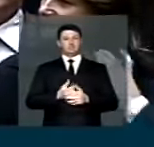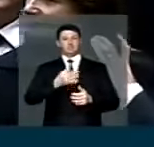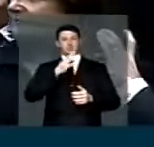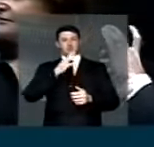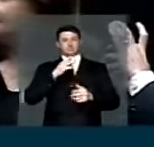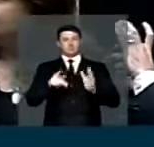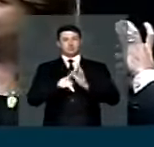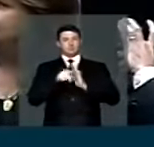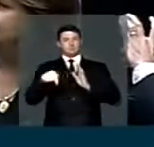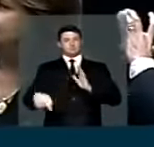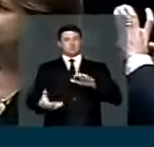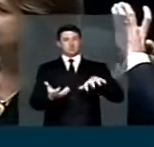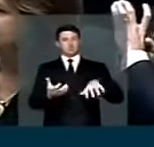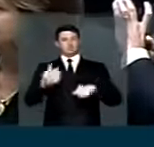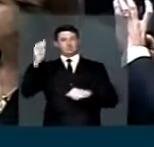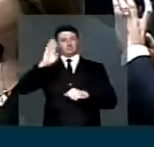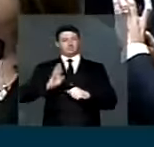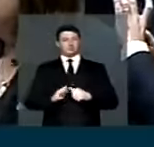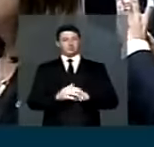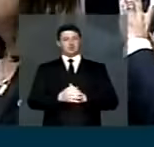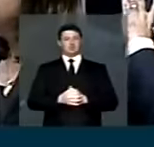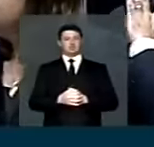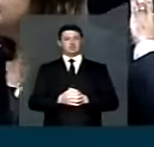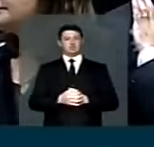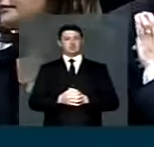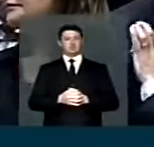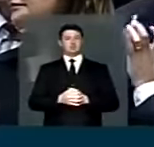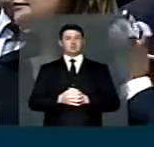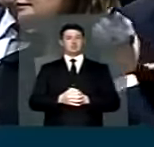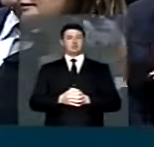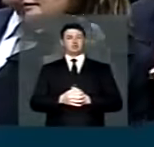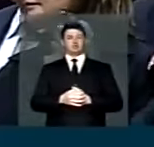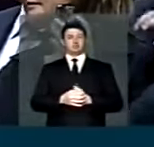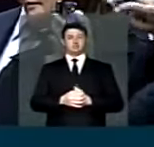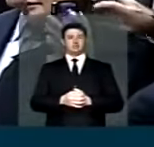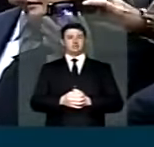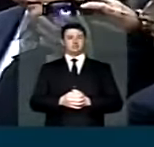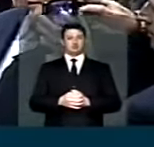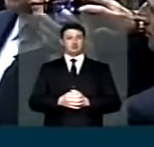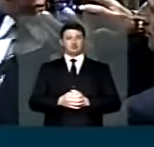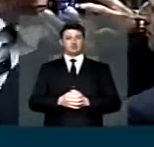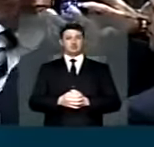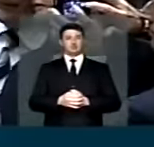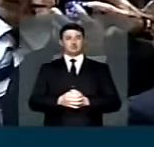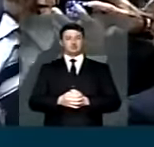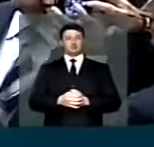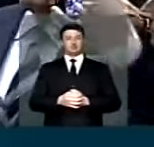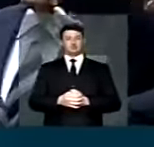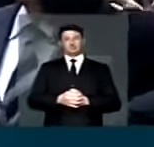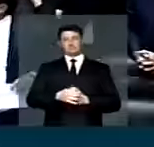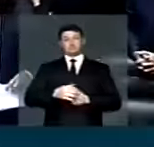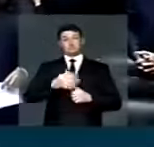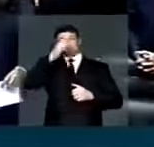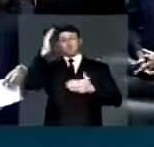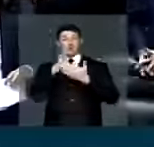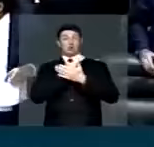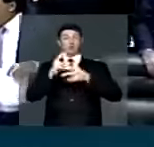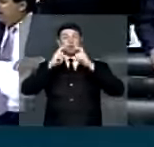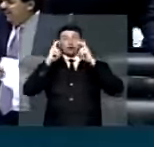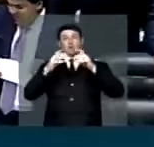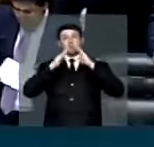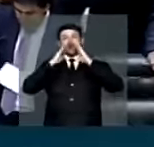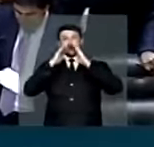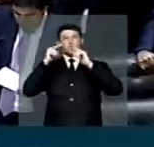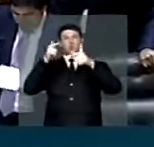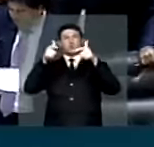Conhecimento do parlamento brasileiro. Senhor presidente, democracia, parlamento livre. Esse é um